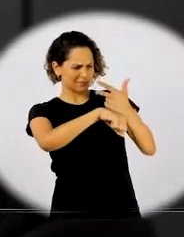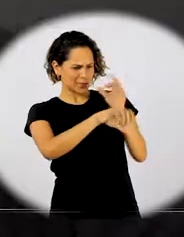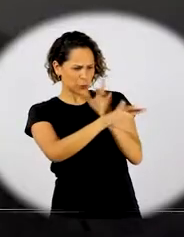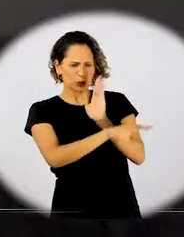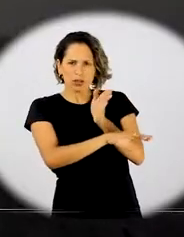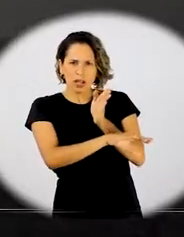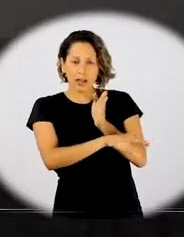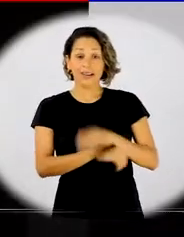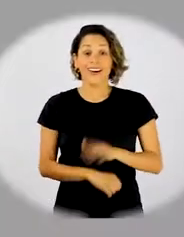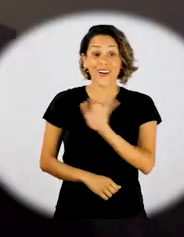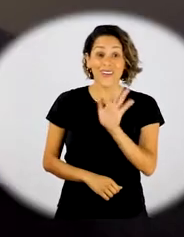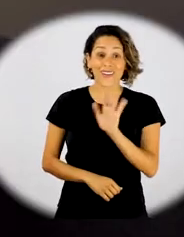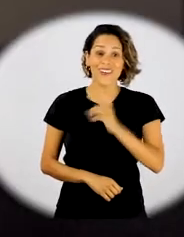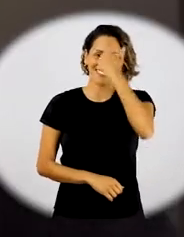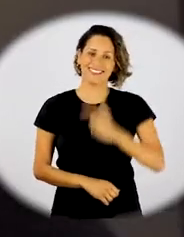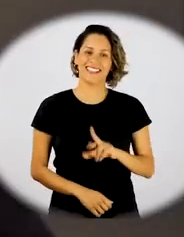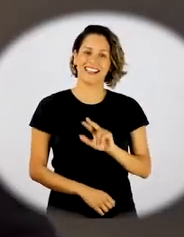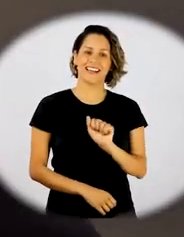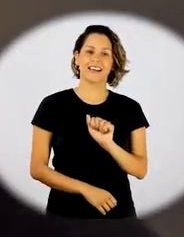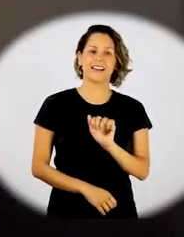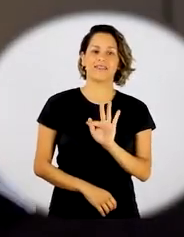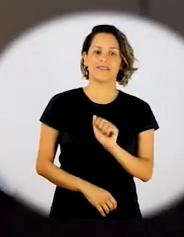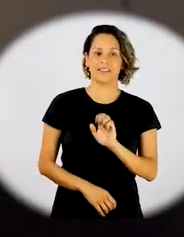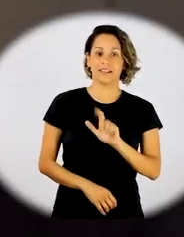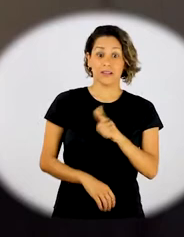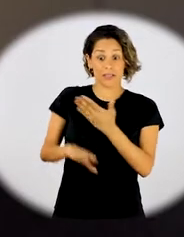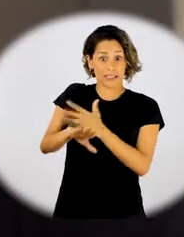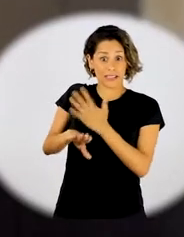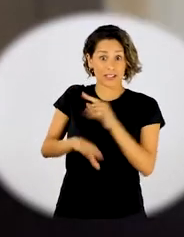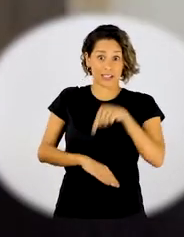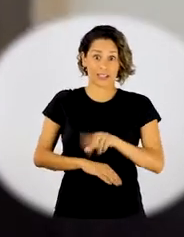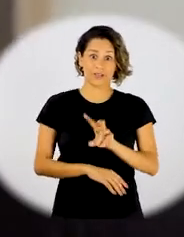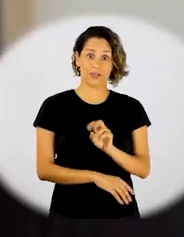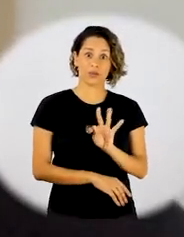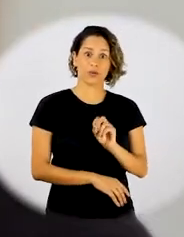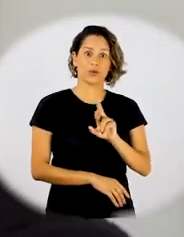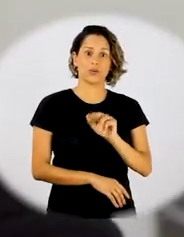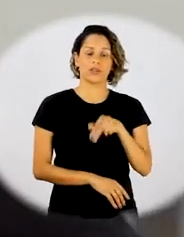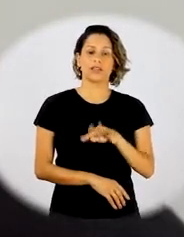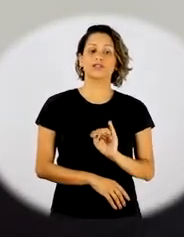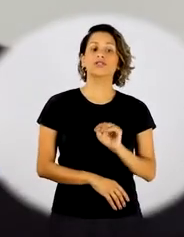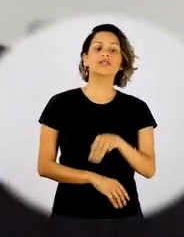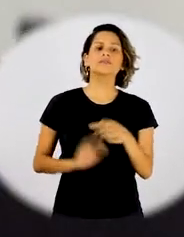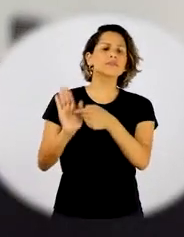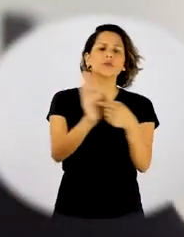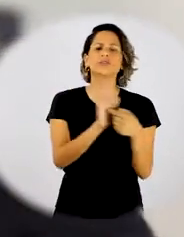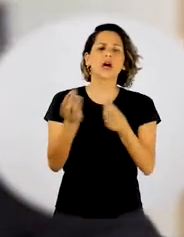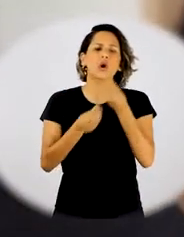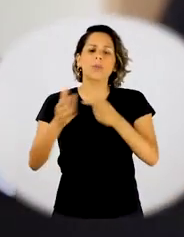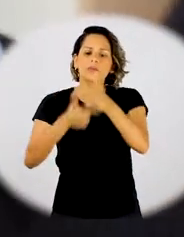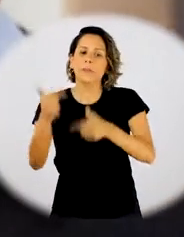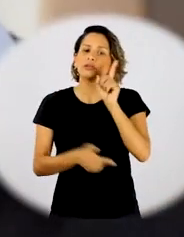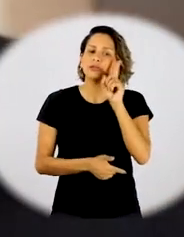Tá funcionando? Tá gravando? Fala pessoal, aqui é o Rafael, estagiário aqui na Votorantim SA, e eu vou mostrar como é o trabalho aqui no